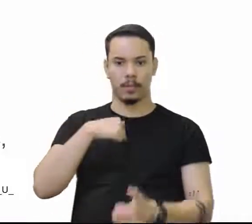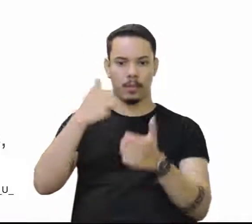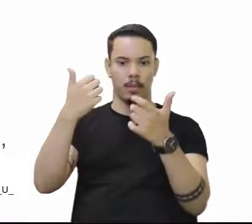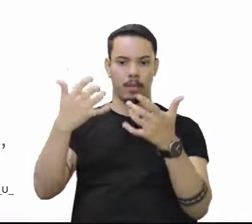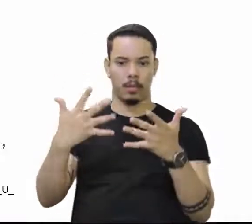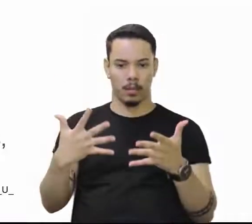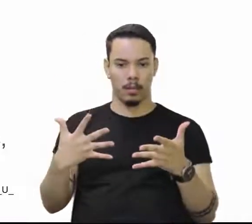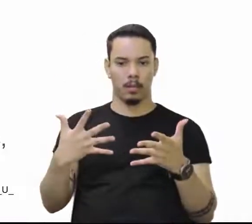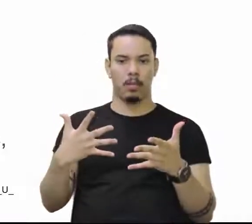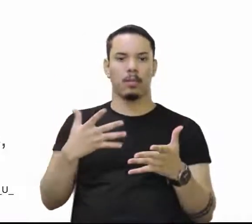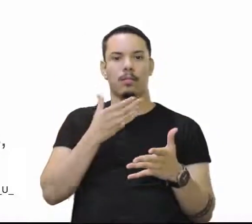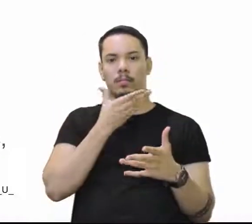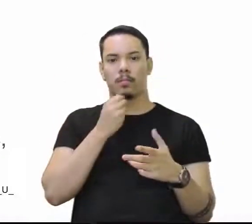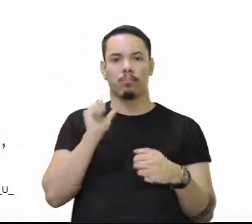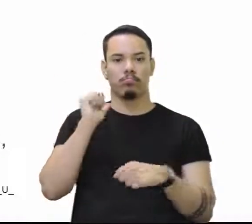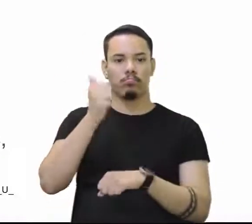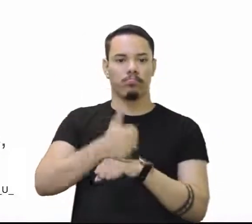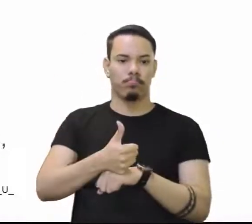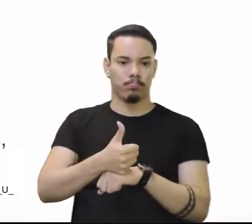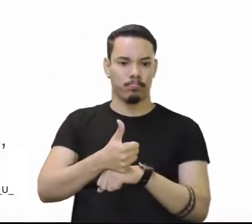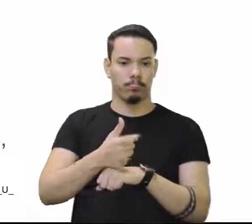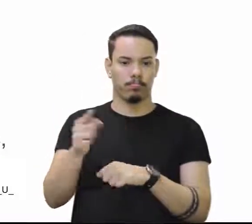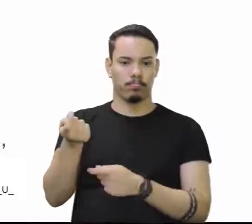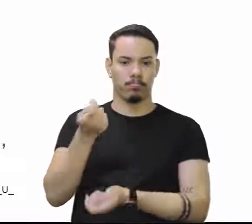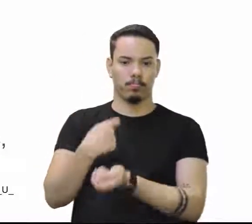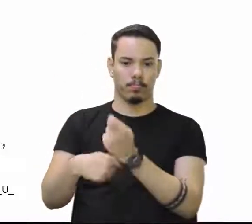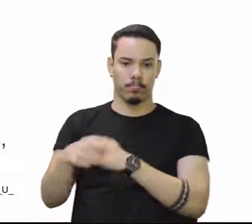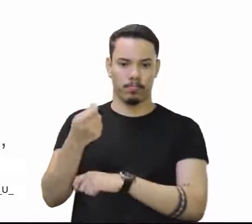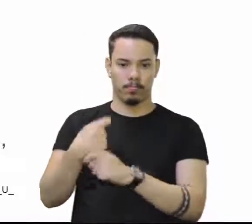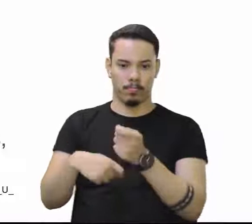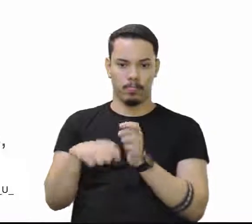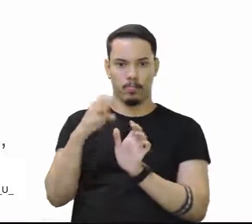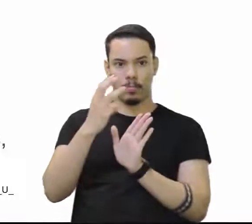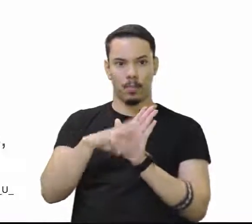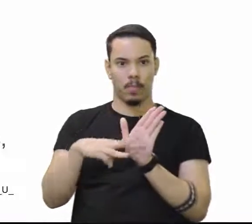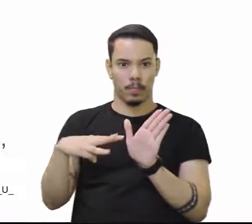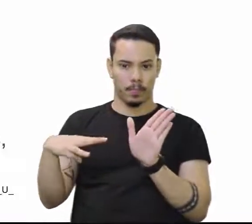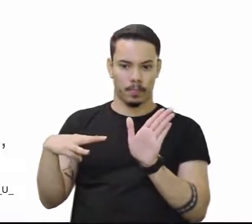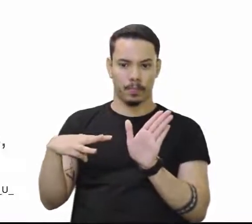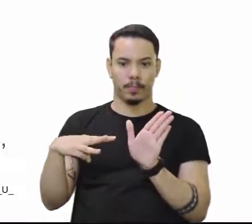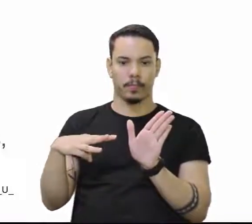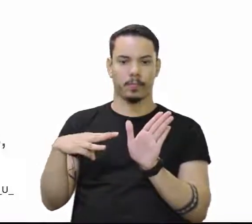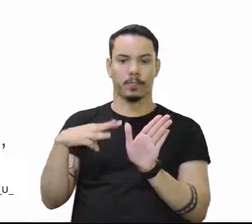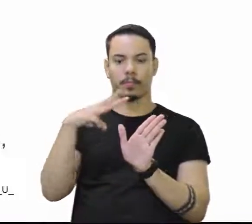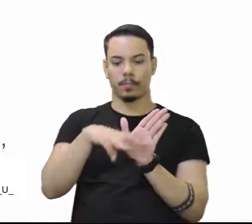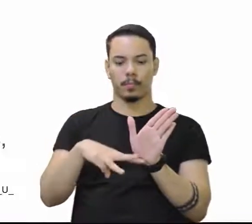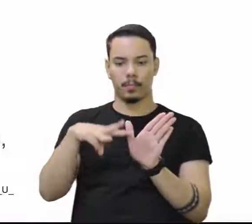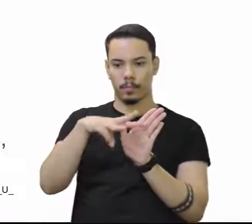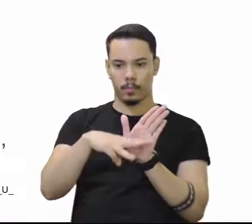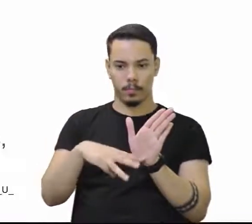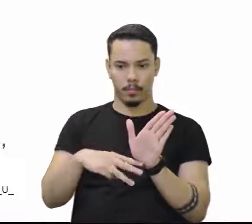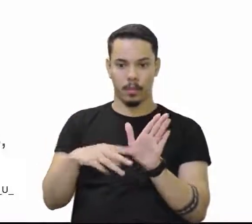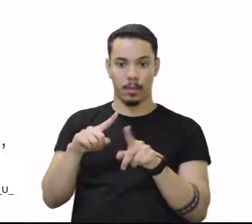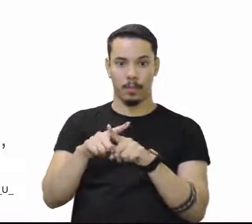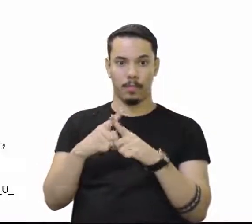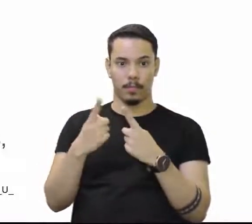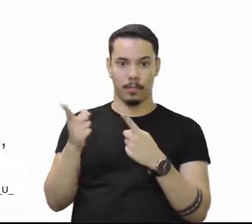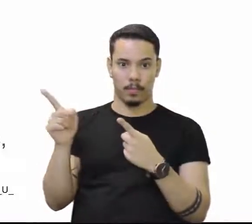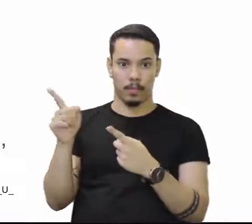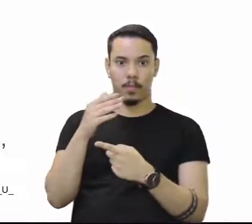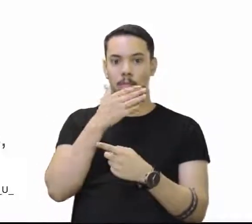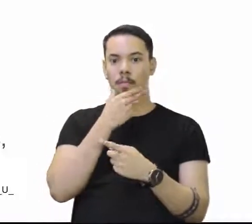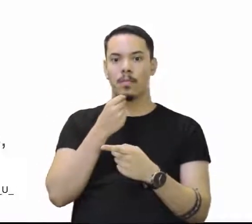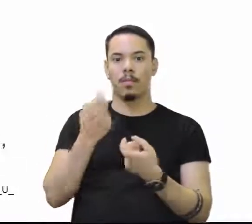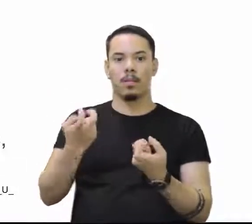Getúlio Vargas sobe ao poder, ele vai ser o administrador da estrada de ferro Madeira Mamoré. E aí, Aloysio Ferreira